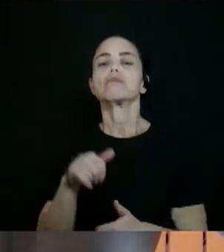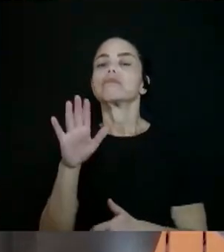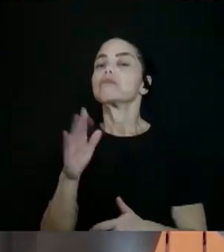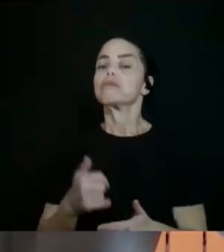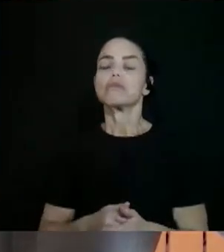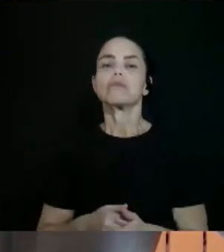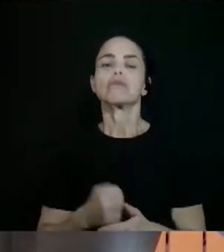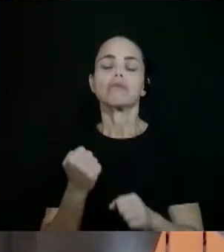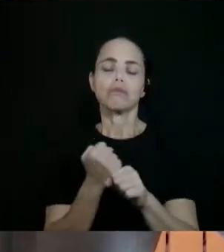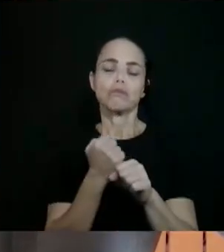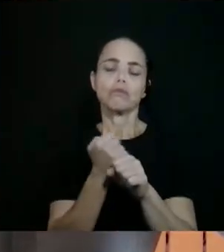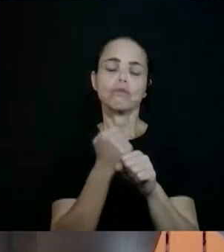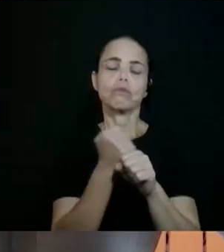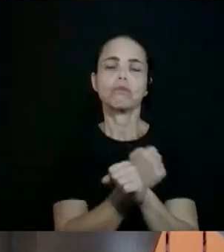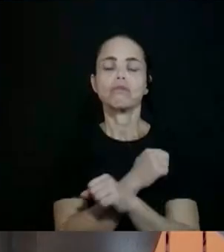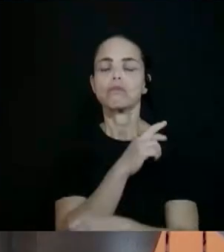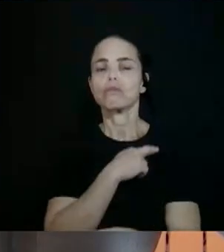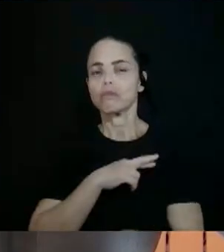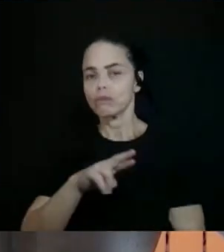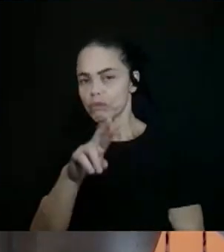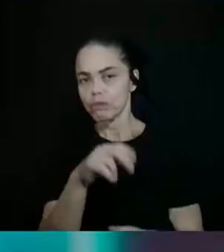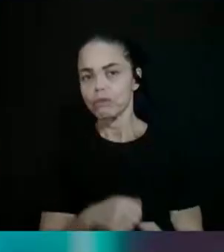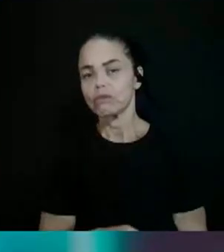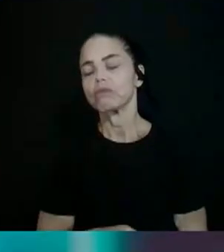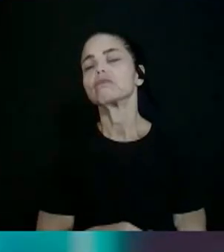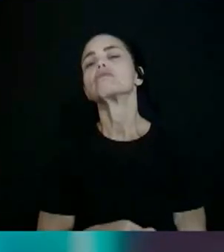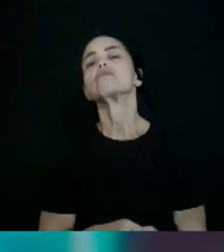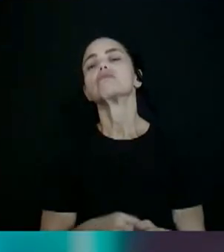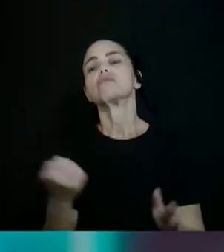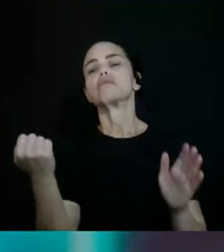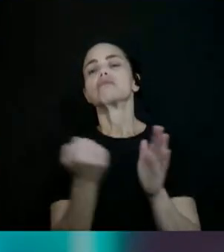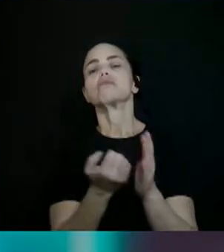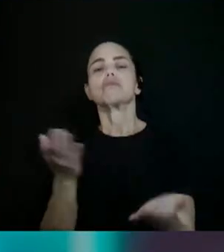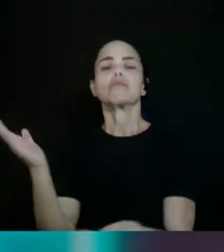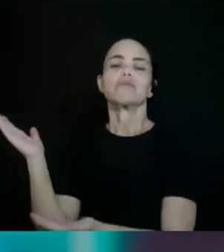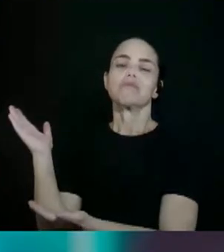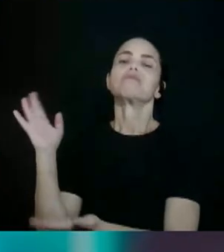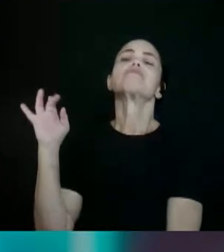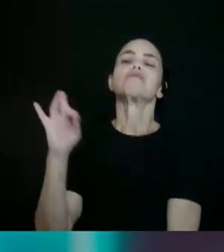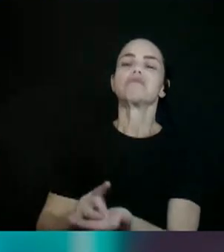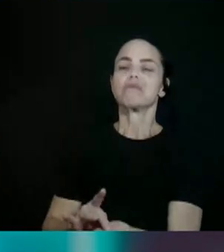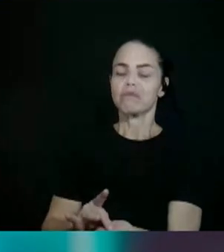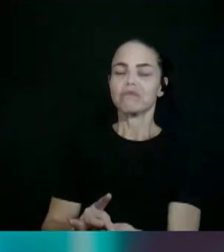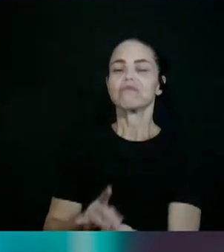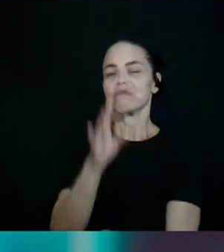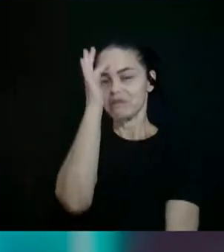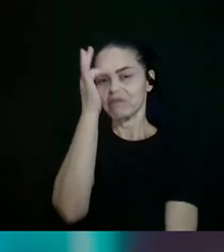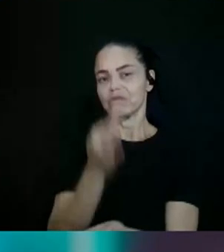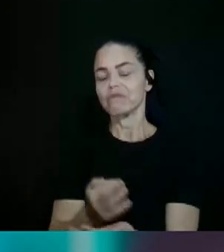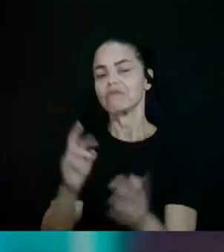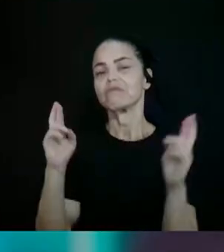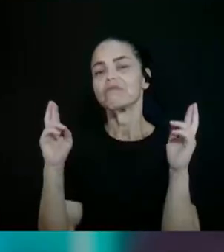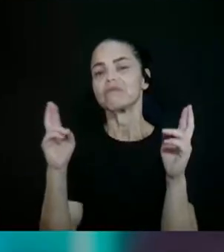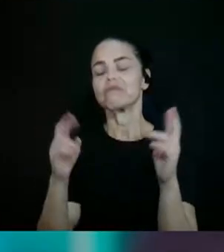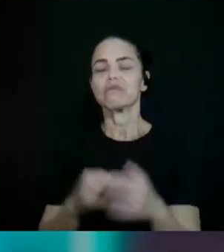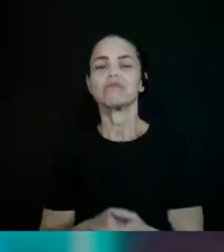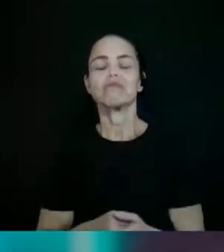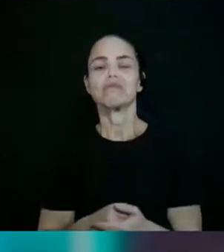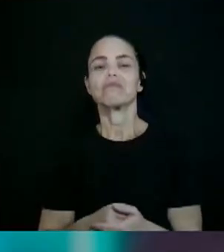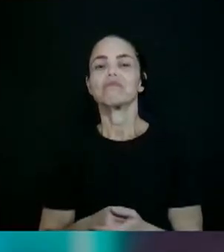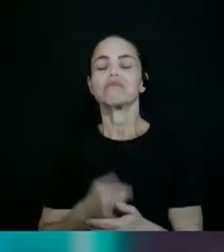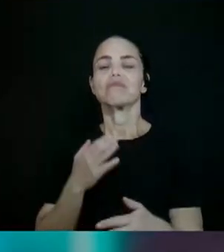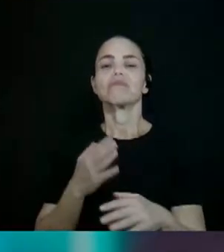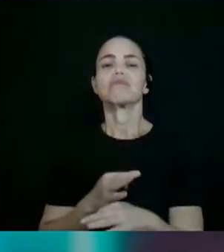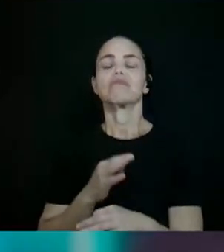construção religiosa. É um símbolo de serenidade, fé e esperança na entrada do distrito de